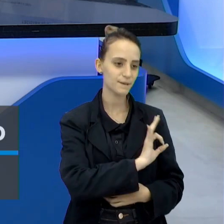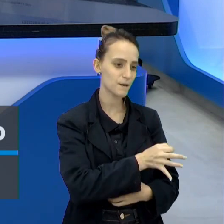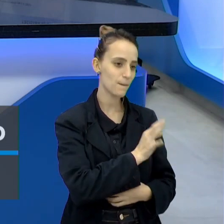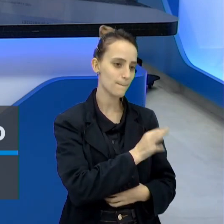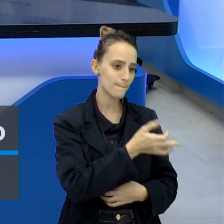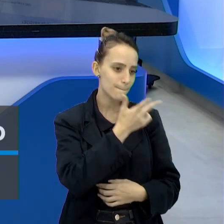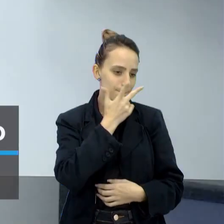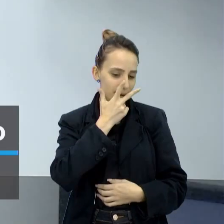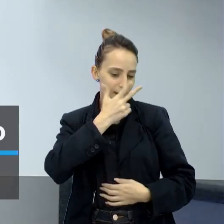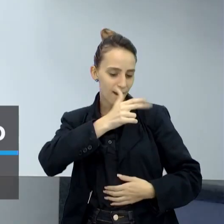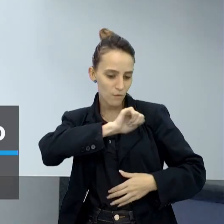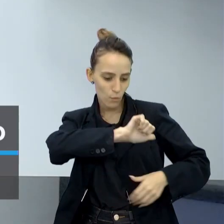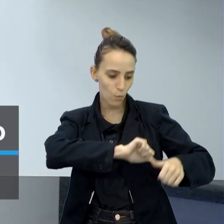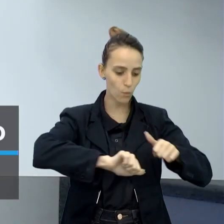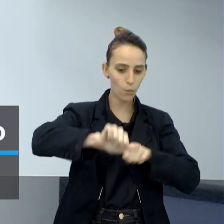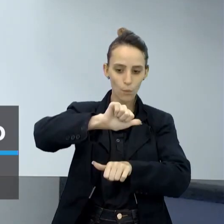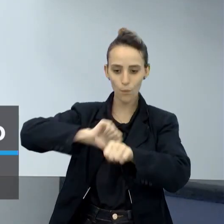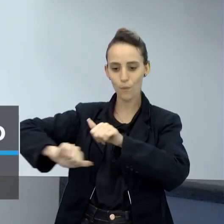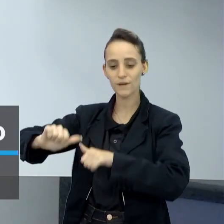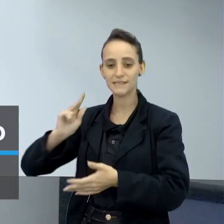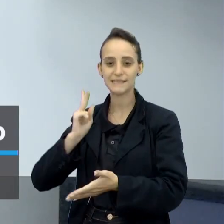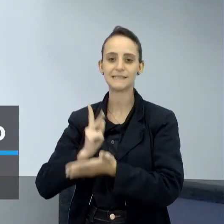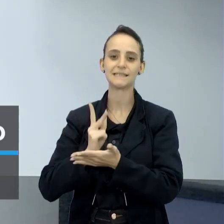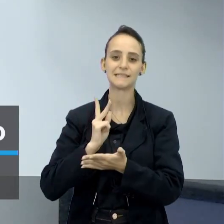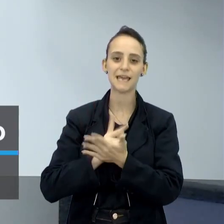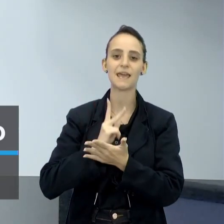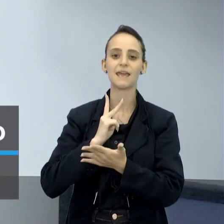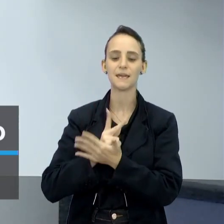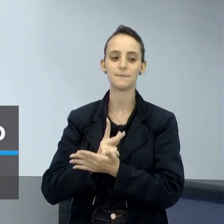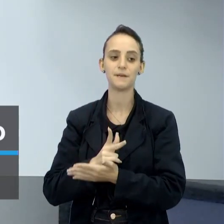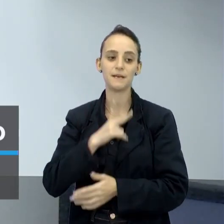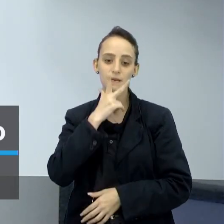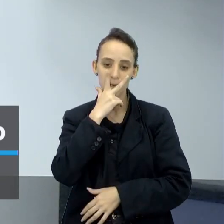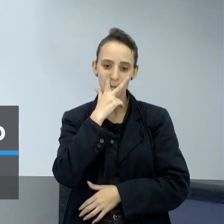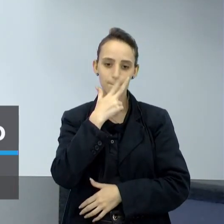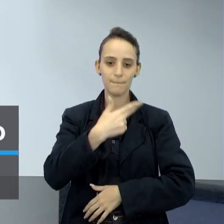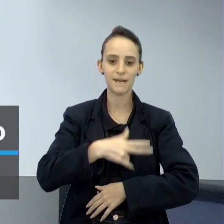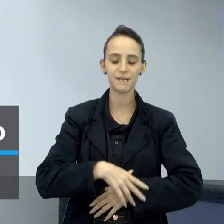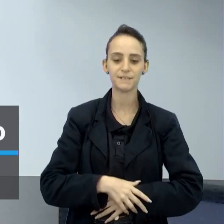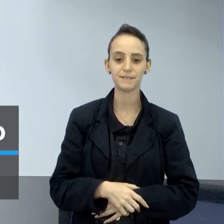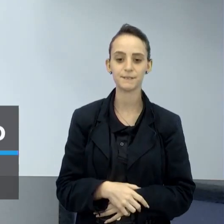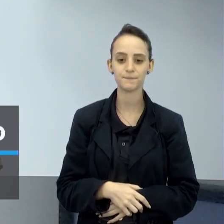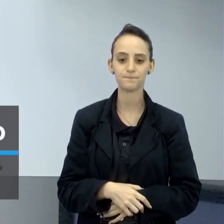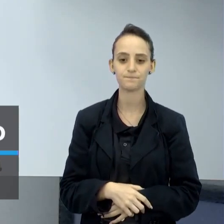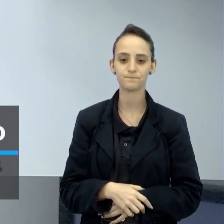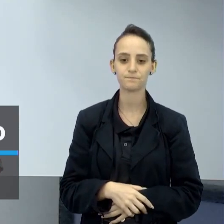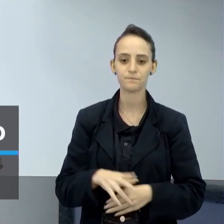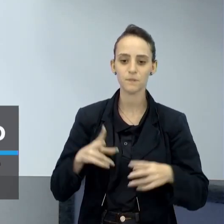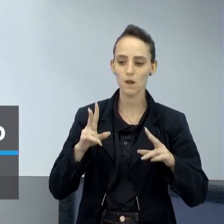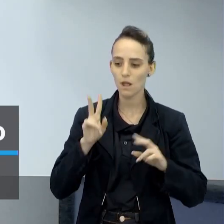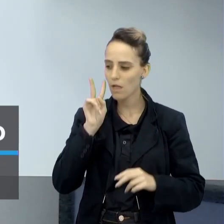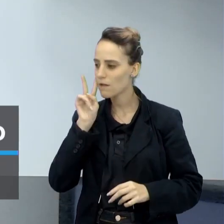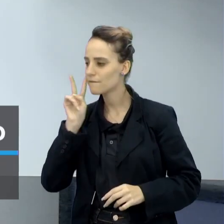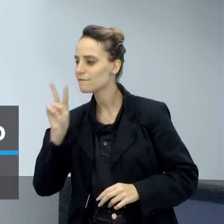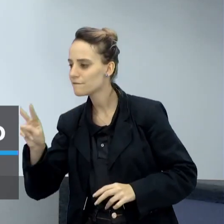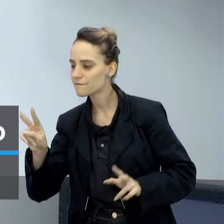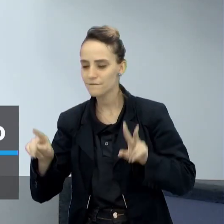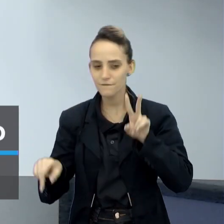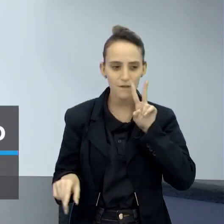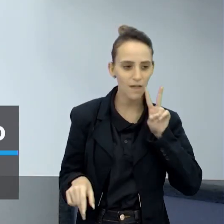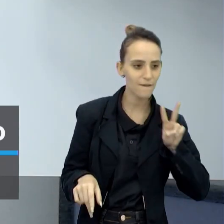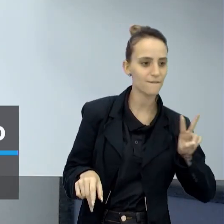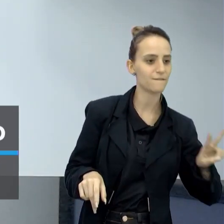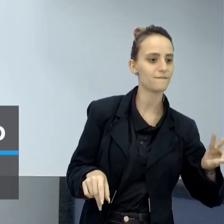de transformação, Jennifer? Quando a gente começa a se enxergar dentro do viés do outro, a gente